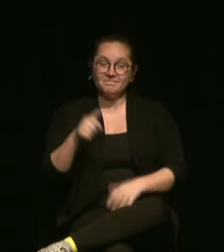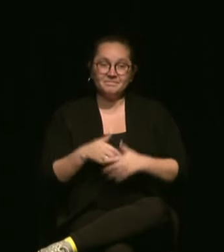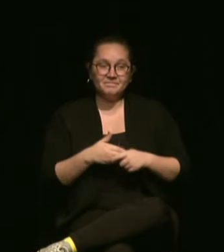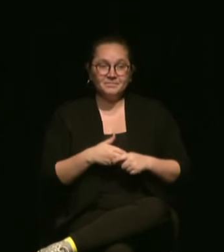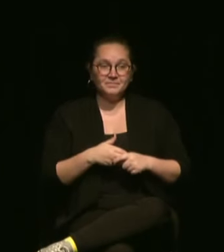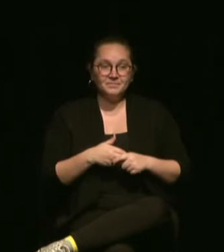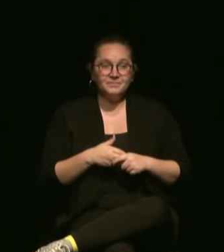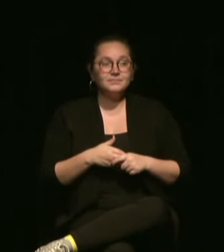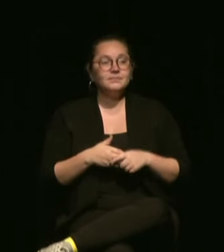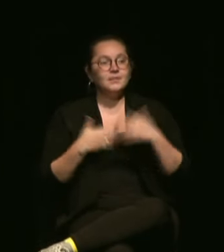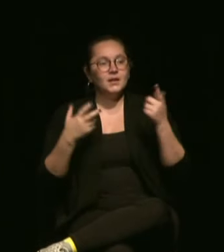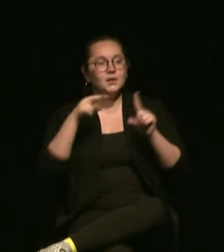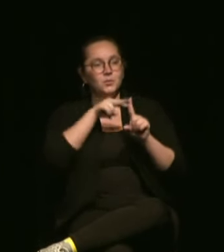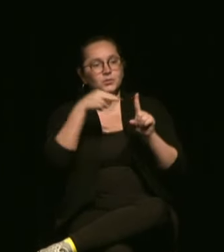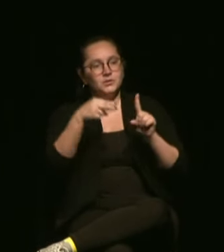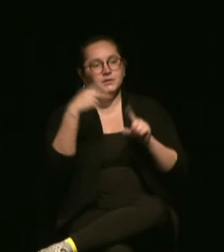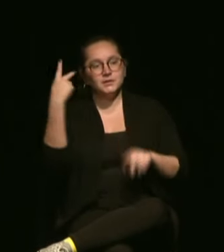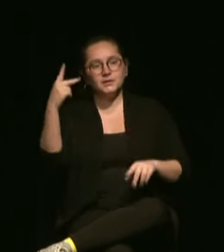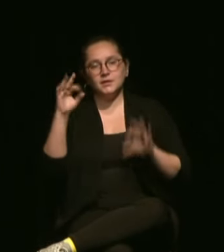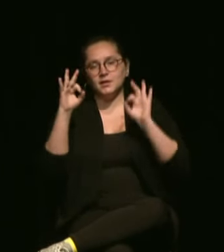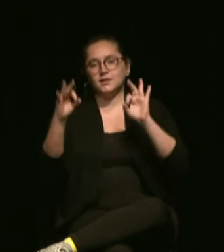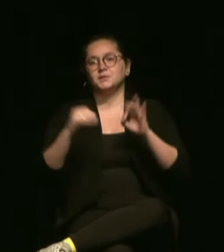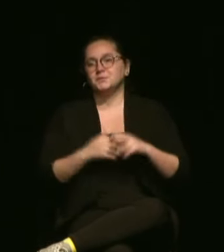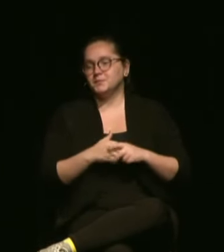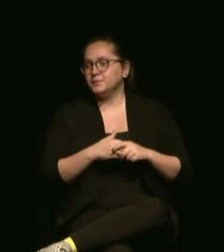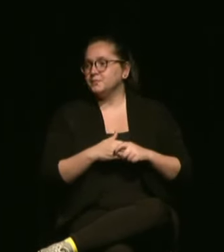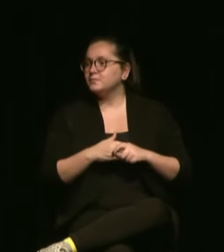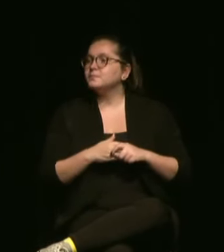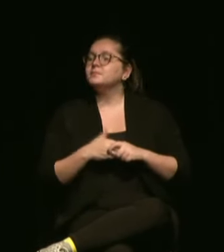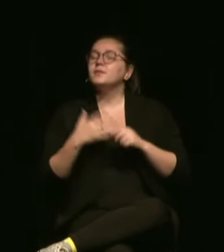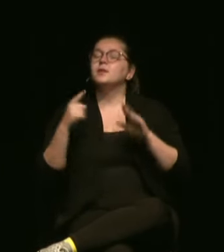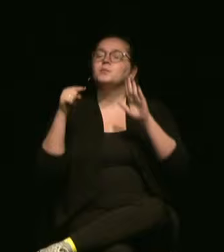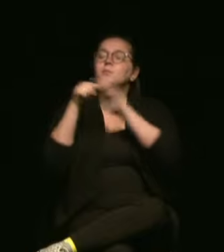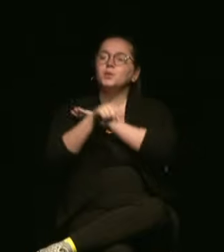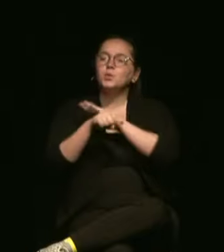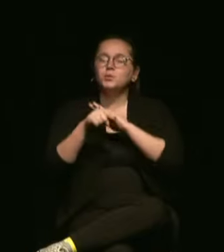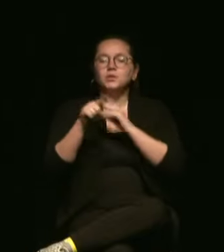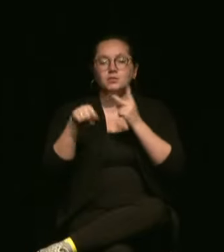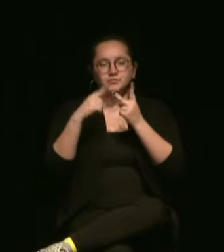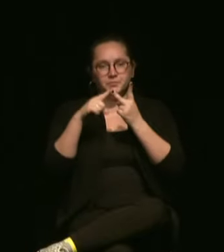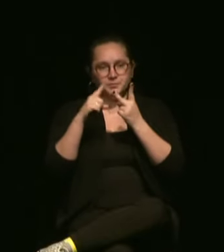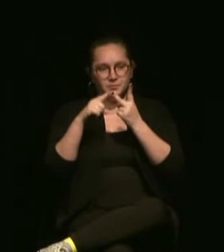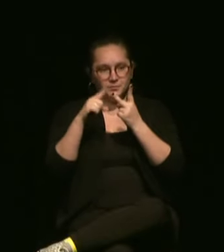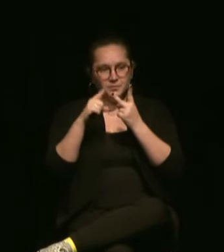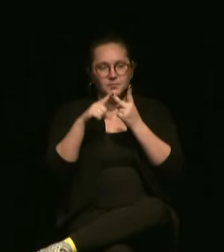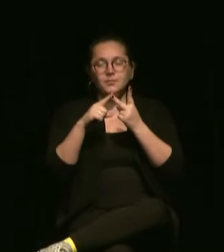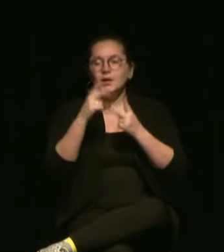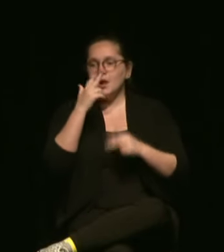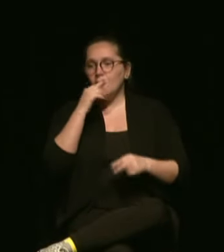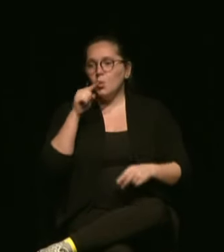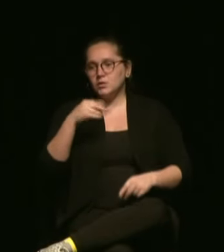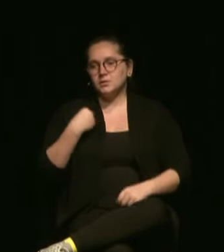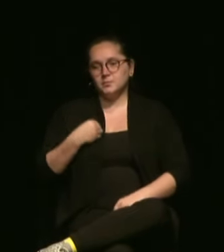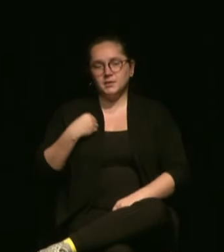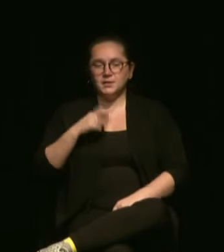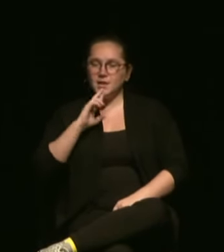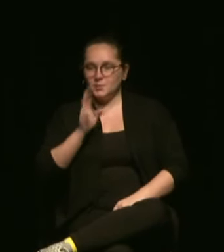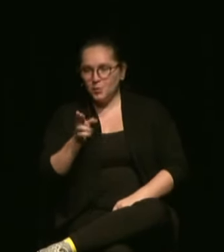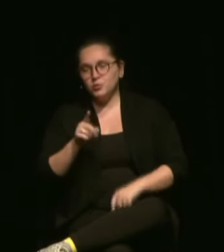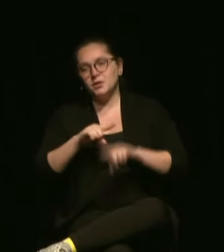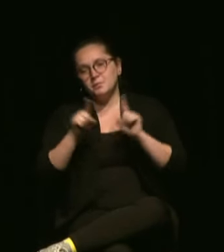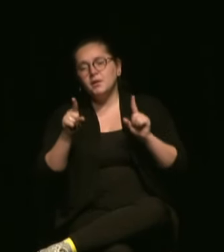E do ponto de vista dele, ele estava certo. Aqui tem uma pergunta que eu acho que a nossa presença aqui já responde,